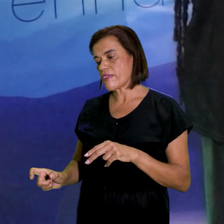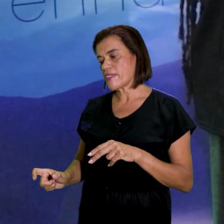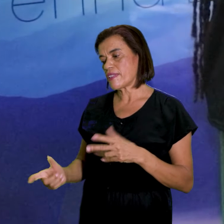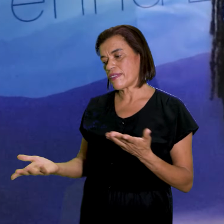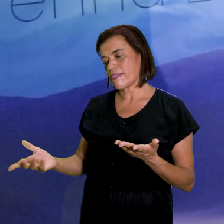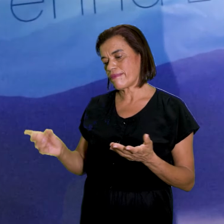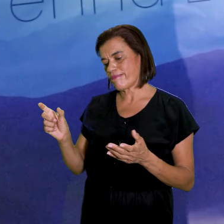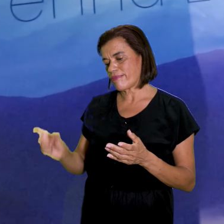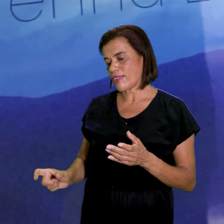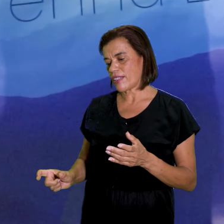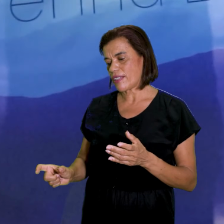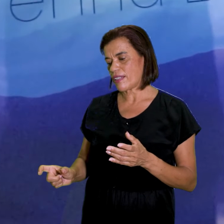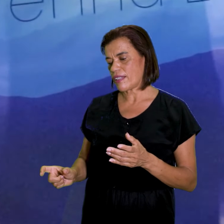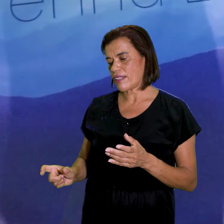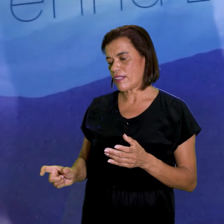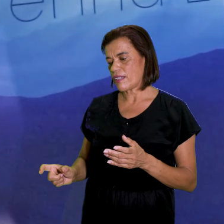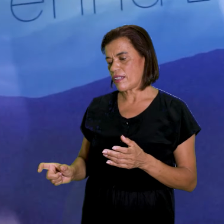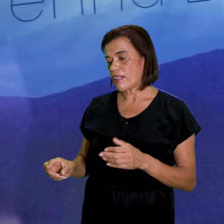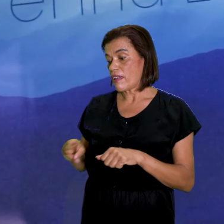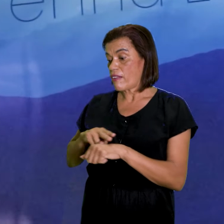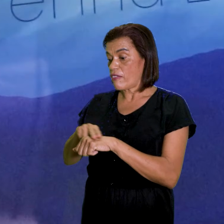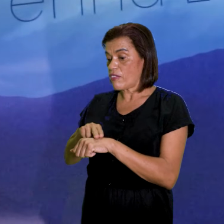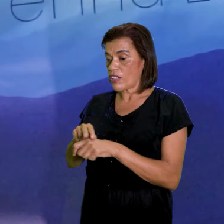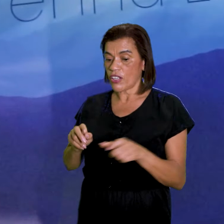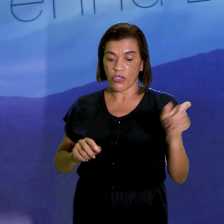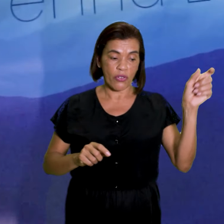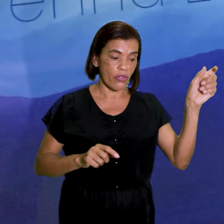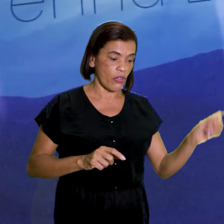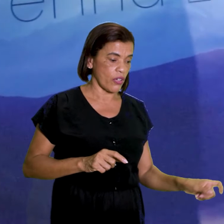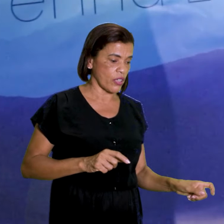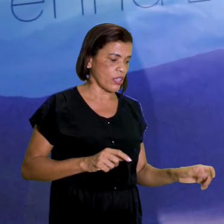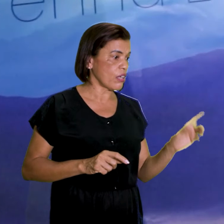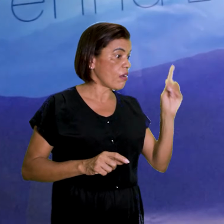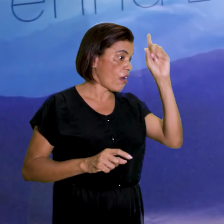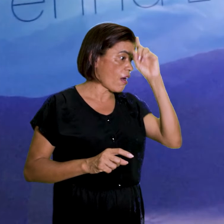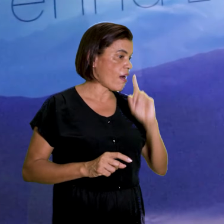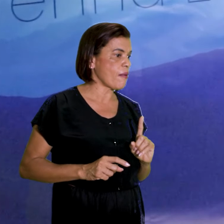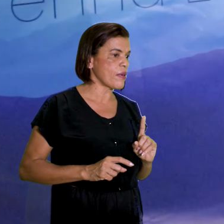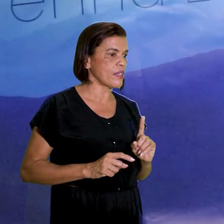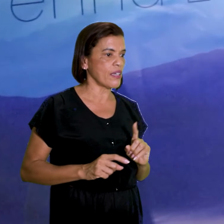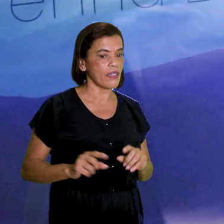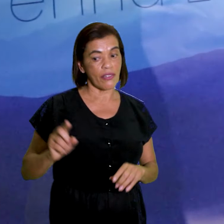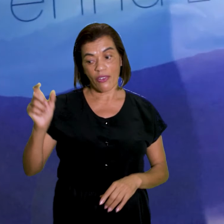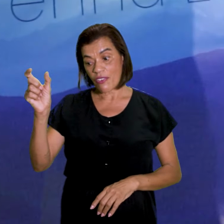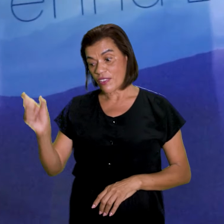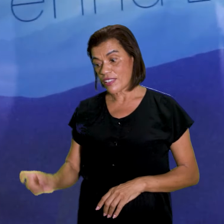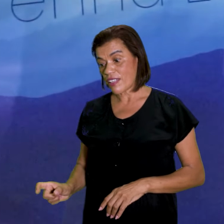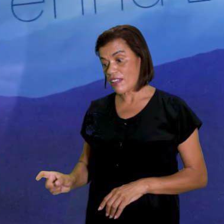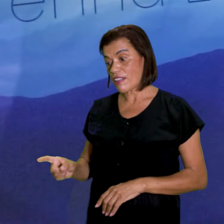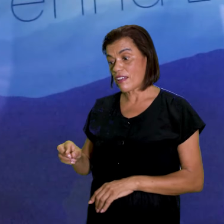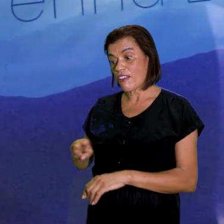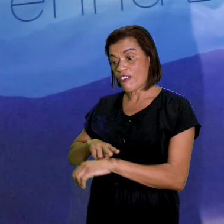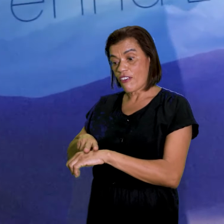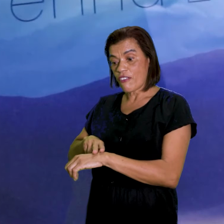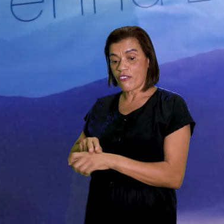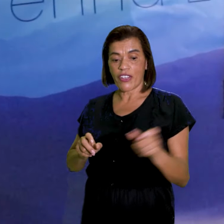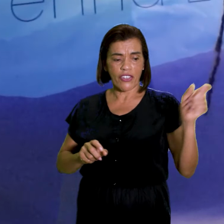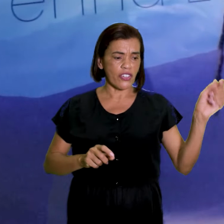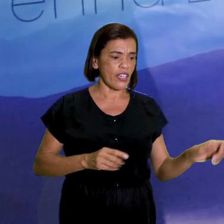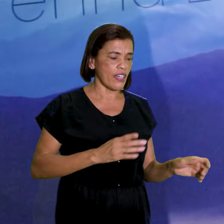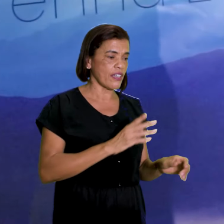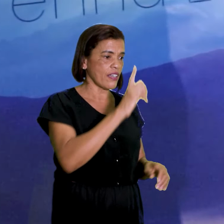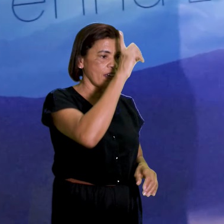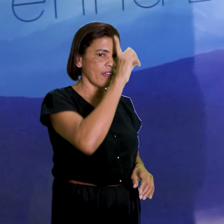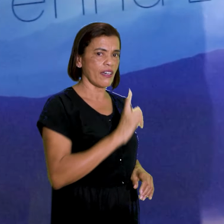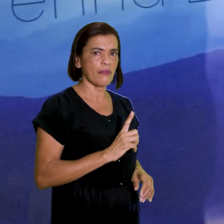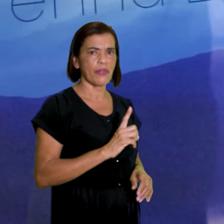se você não é verde, você é amarelo, se você não é amarelo, você é verde. Não, a bandeira branca é um outro